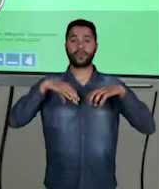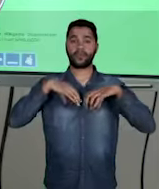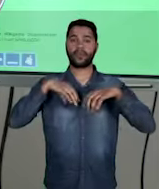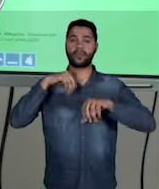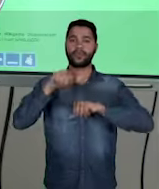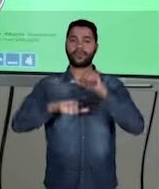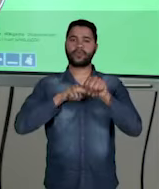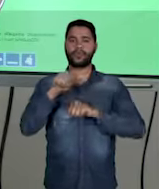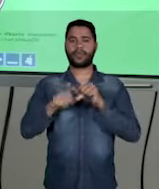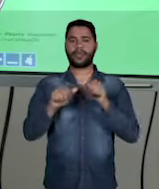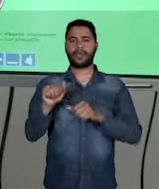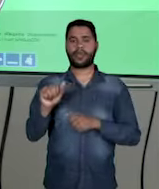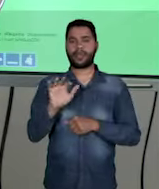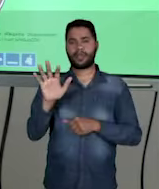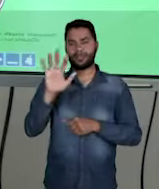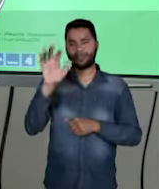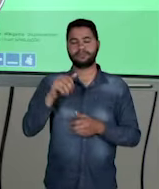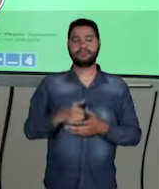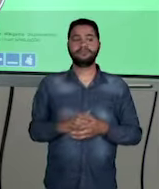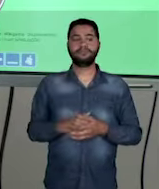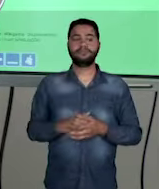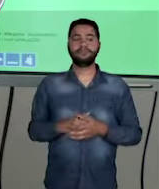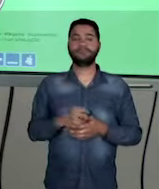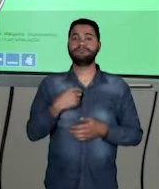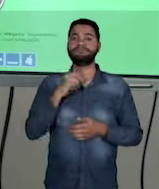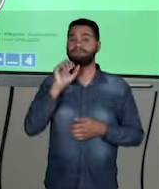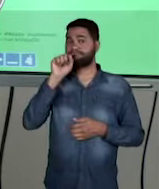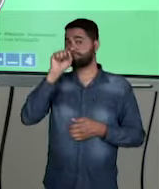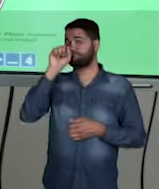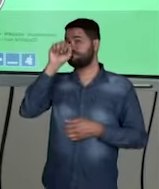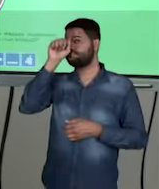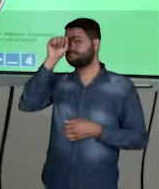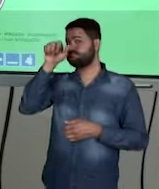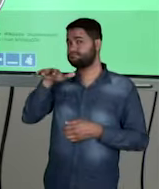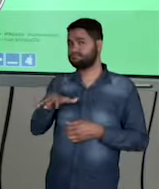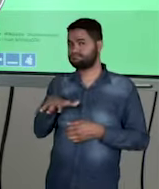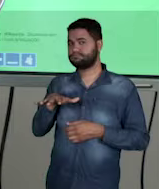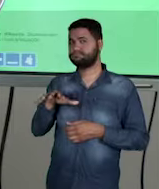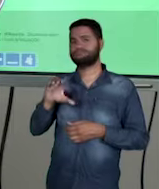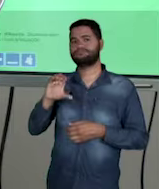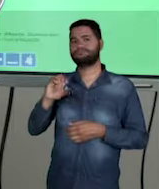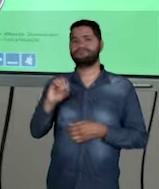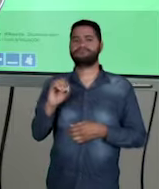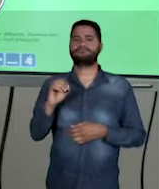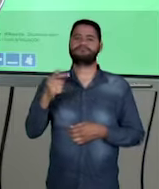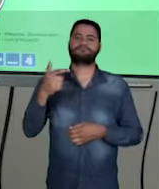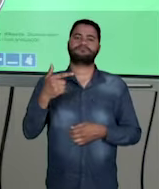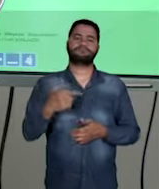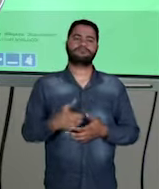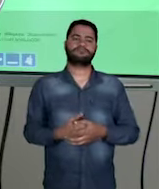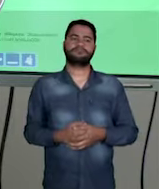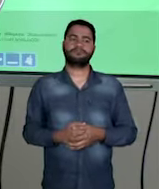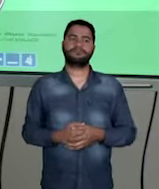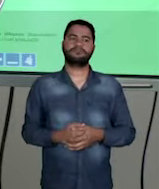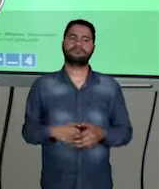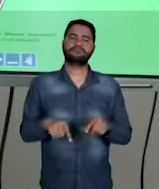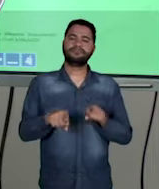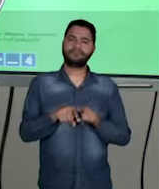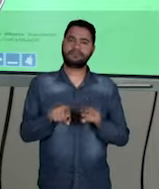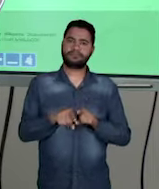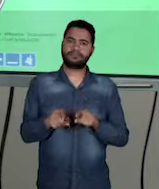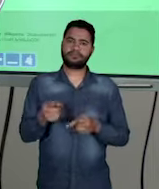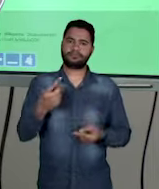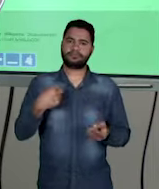troca gasosa. Quando ele sai aqui, ó, ele sai por meio de uma artéria, que é a artéria pulmonar, vai circular lá